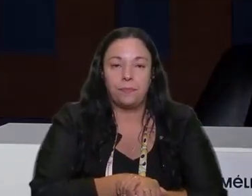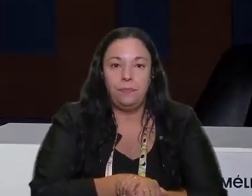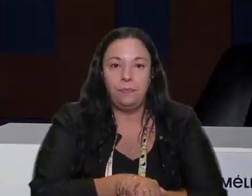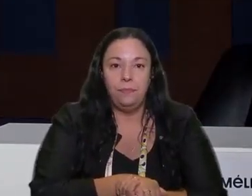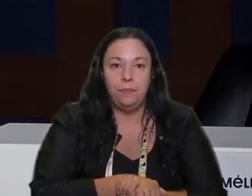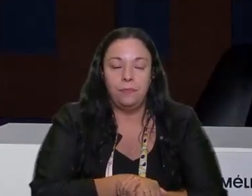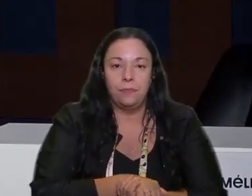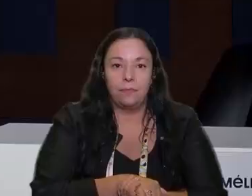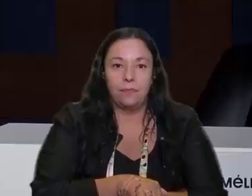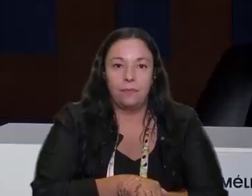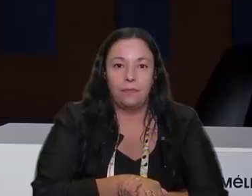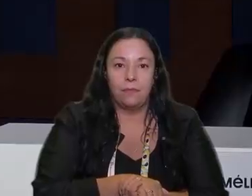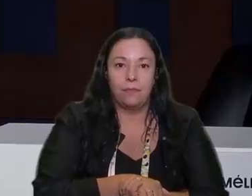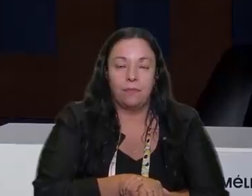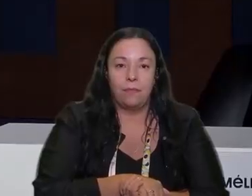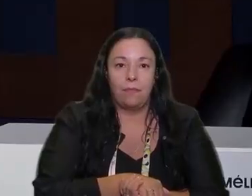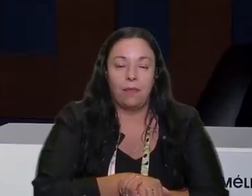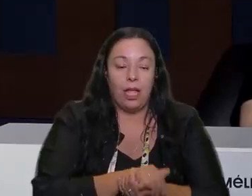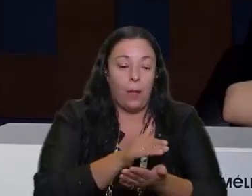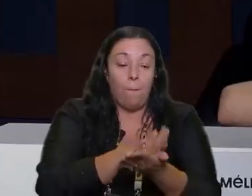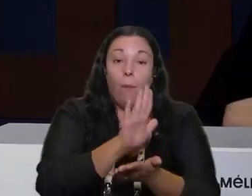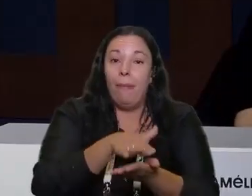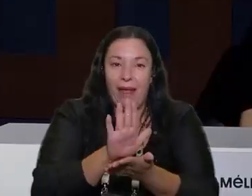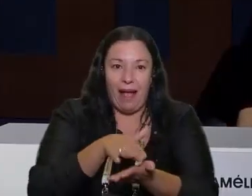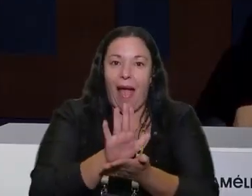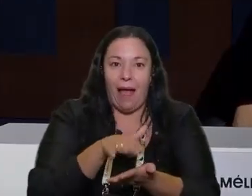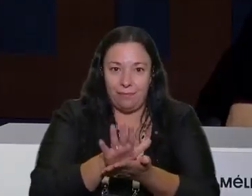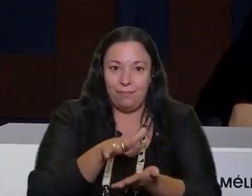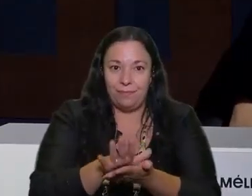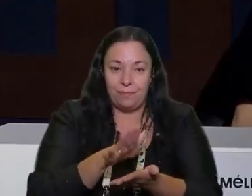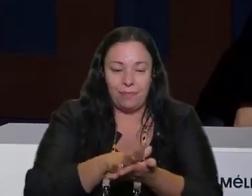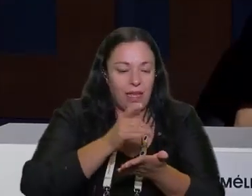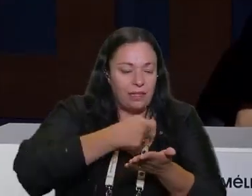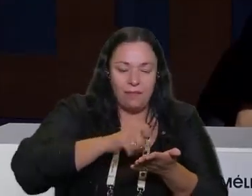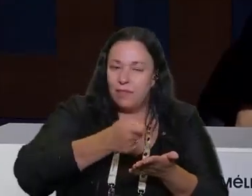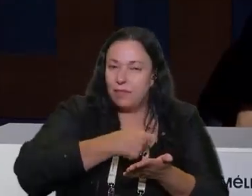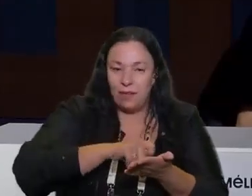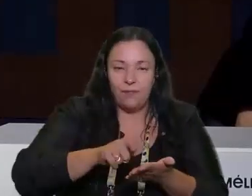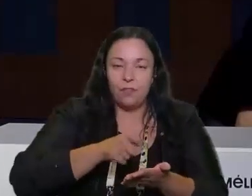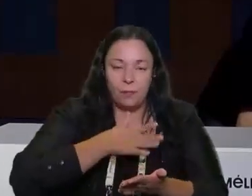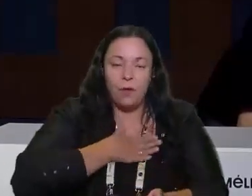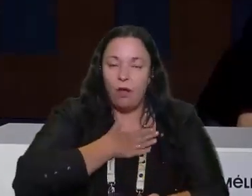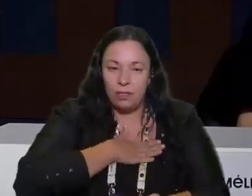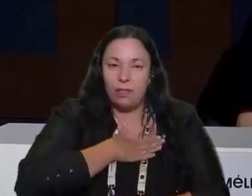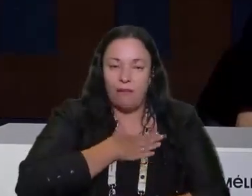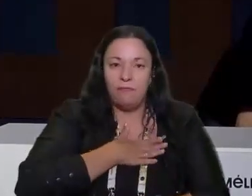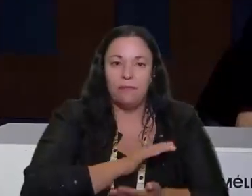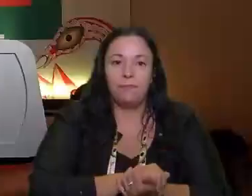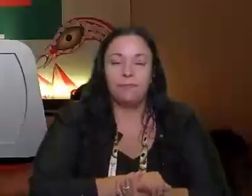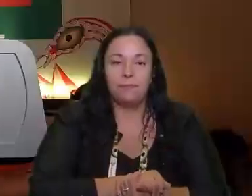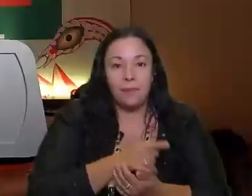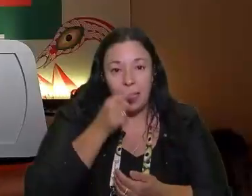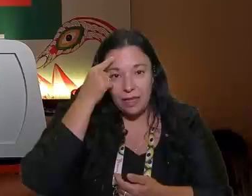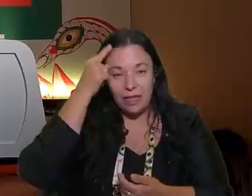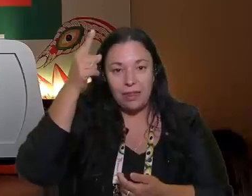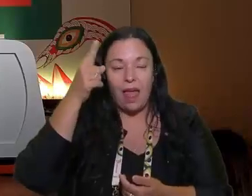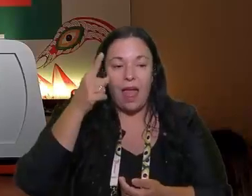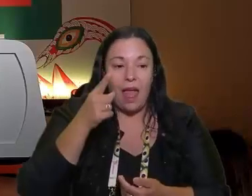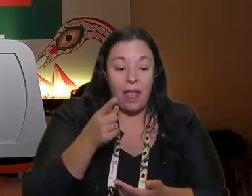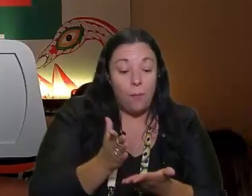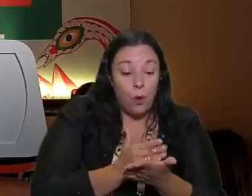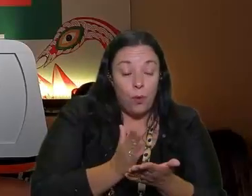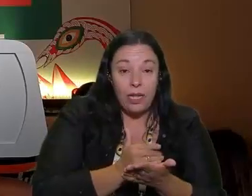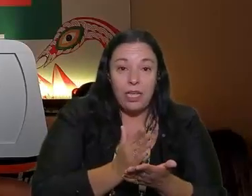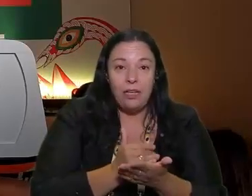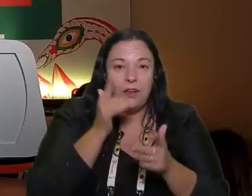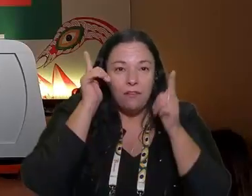não tinha pretensão de publicar, mas eu estava escrevendo pela diversão. E as ideias foram me ocorrendo, assim, para um livro, uma